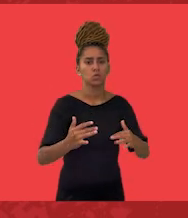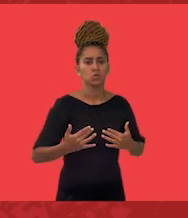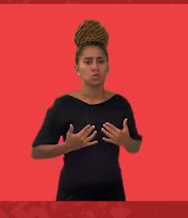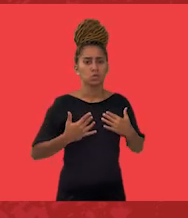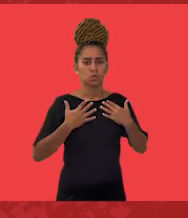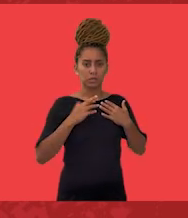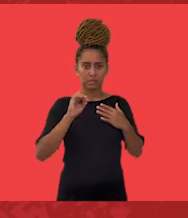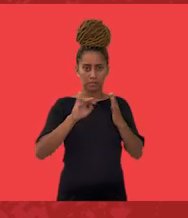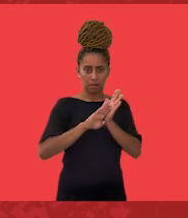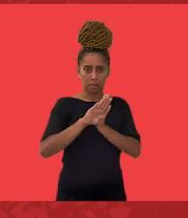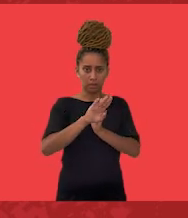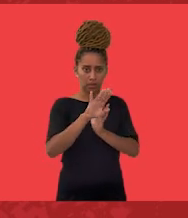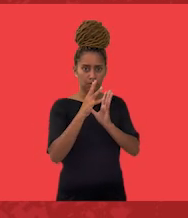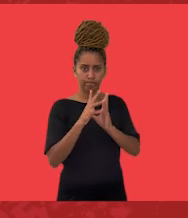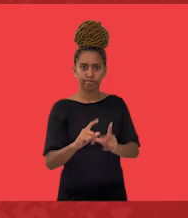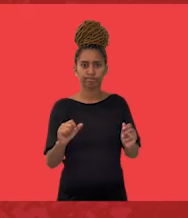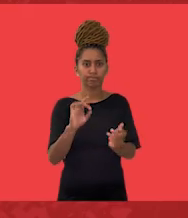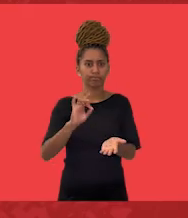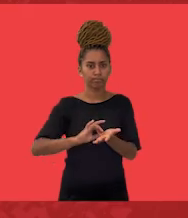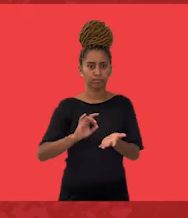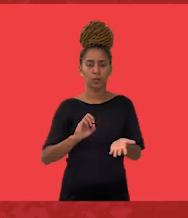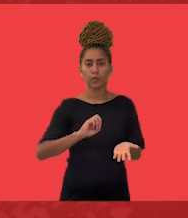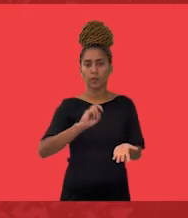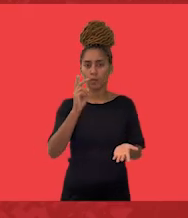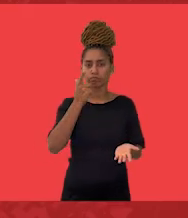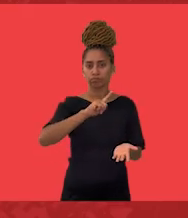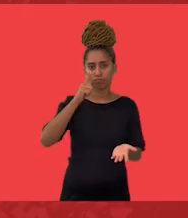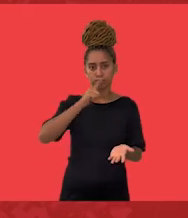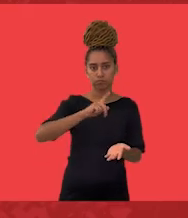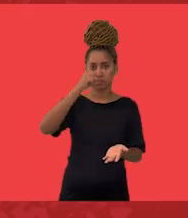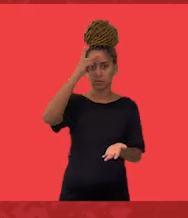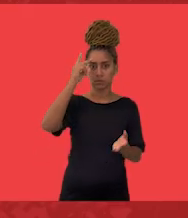Olhava-se no espelho e se viu.